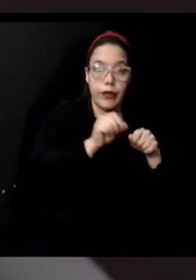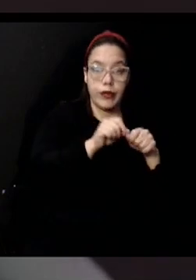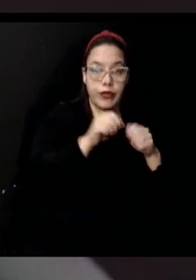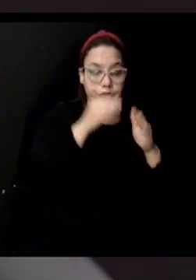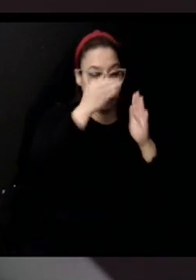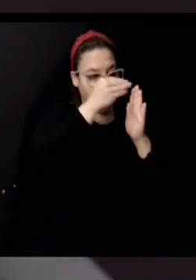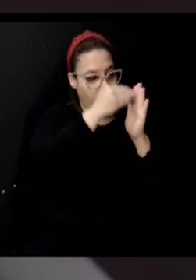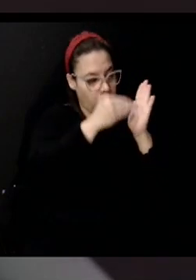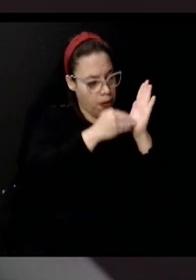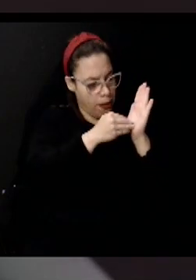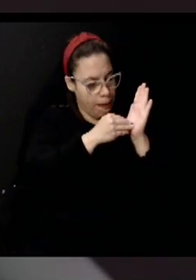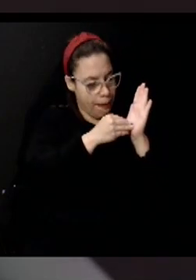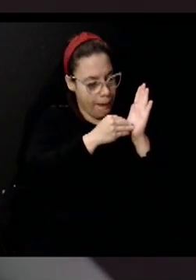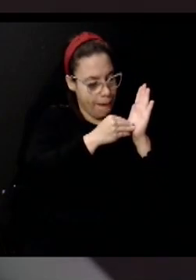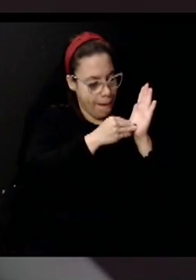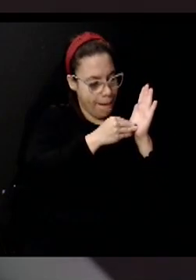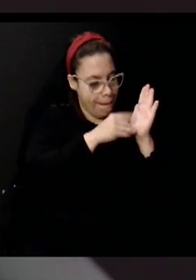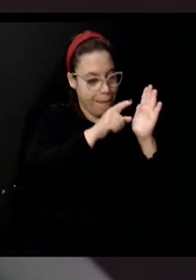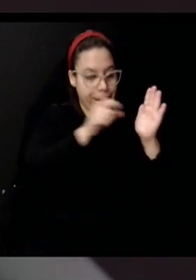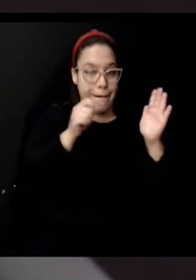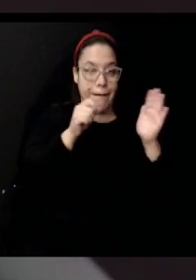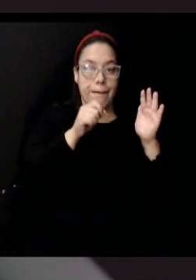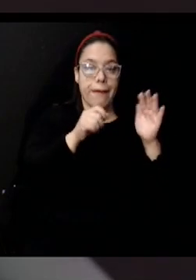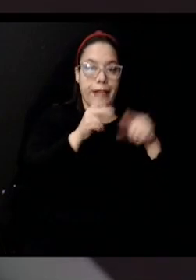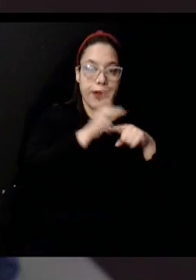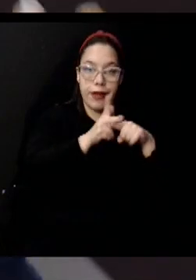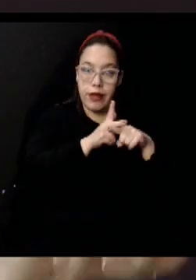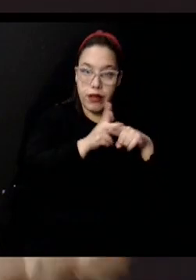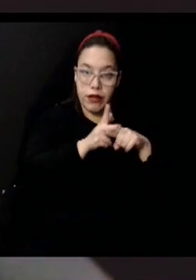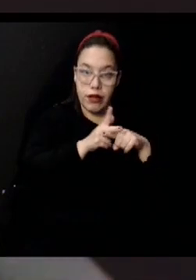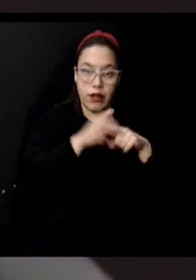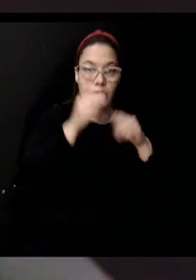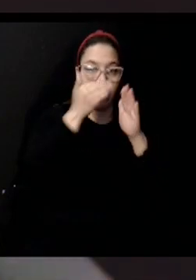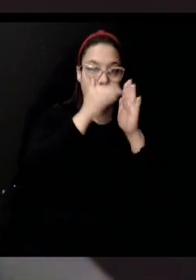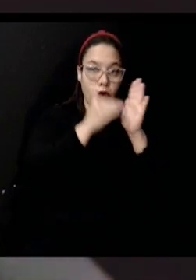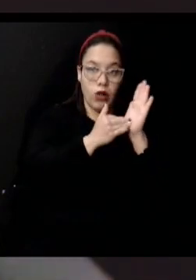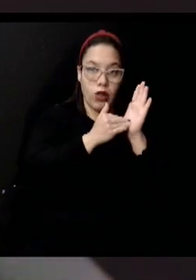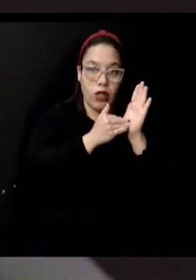daqui, né, do vídeo e Uhum. vai para os comentários,